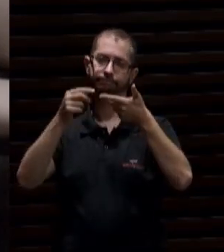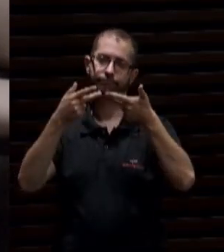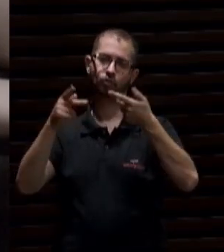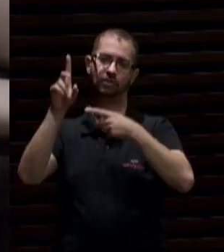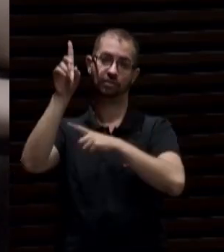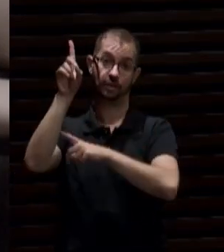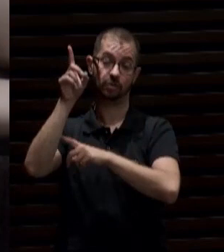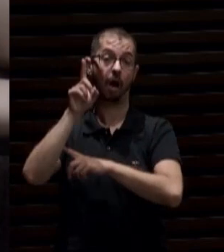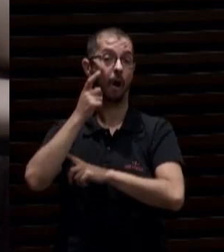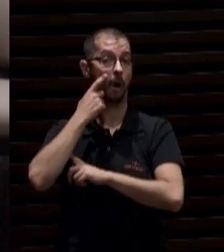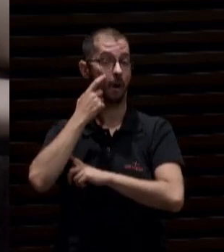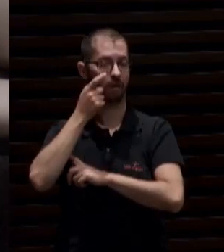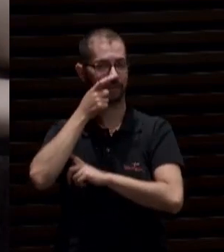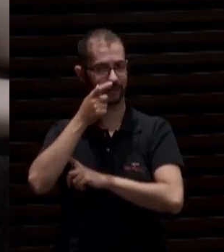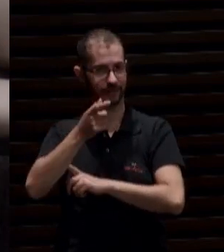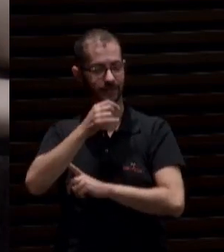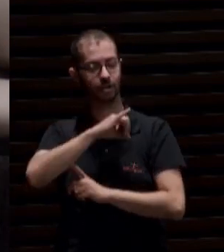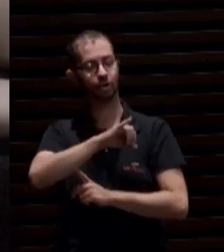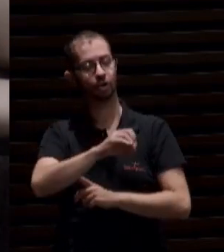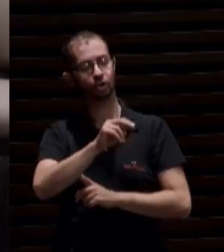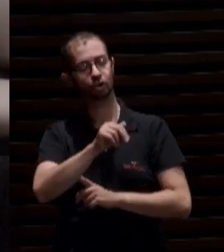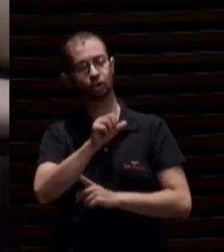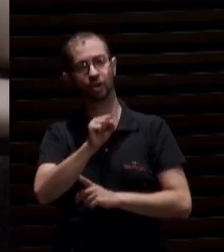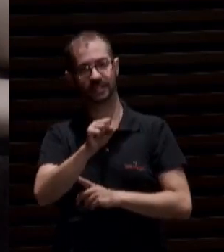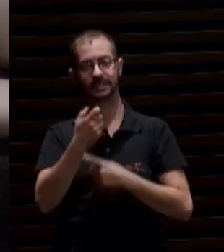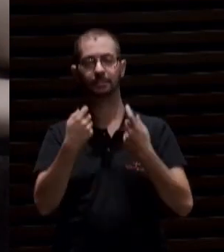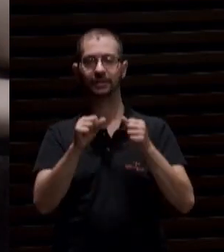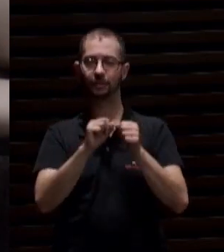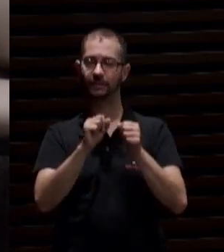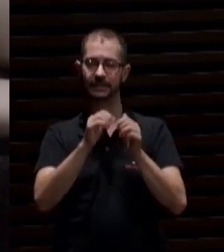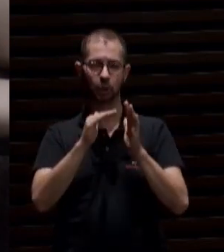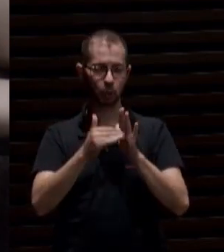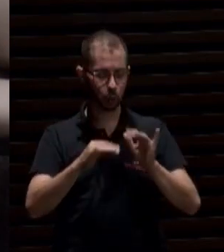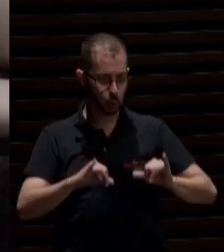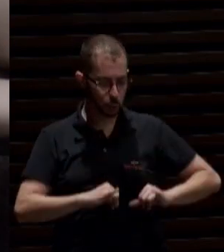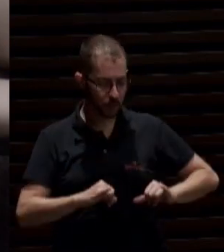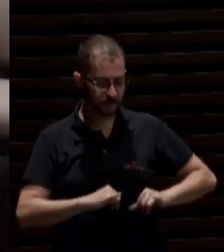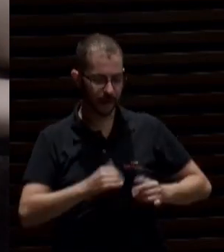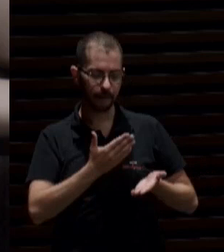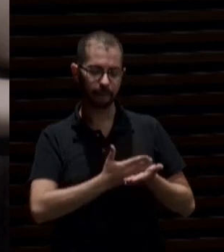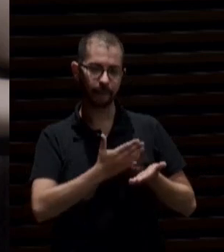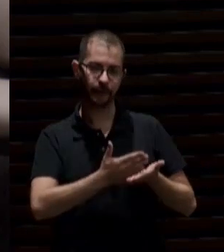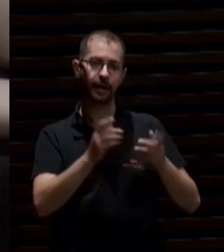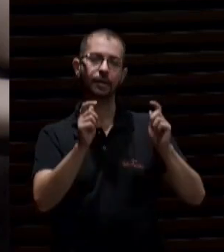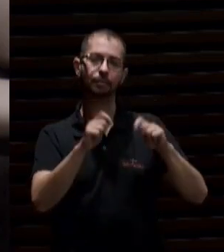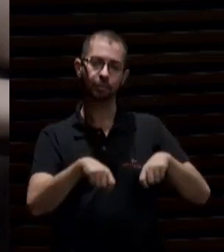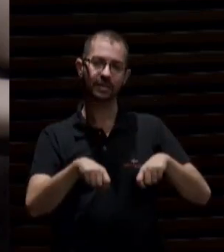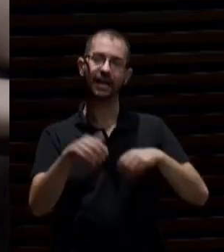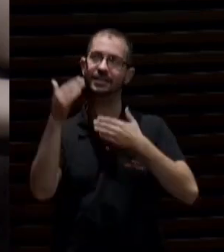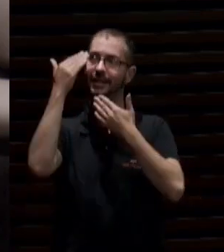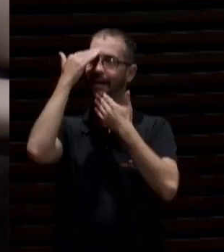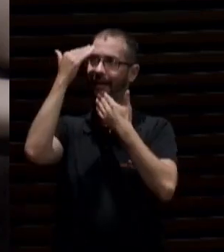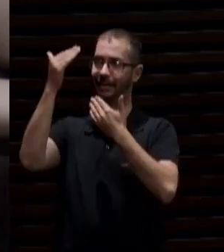Olha que interessante. Jonas teve que passar por tudo o que passou para que pudesse fazer isso. Para que pudesse agradecer ao